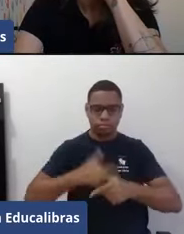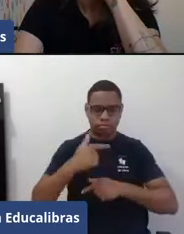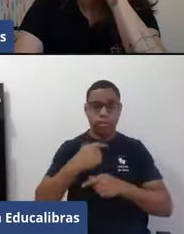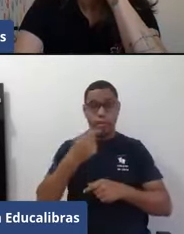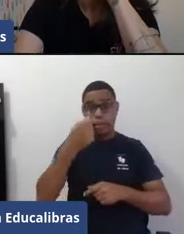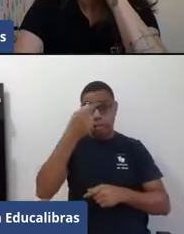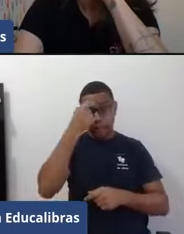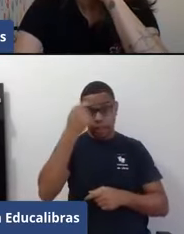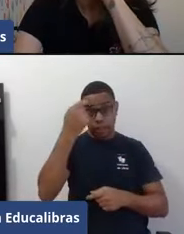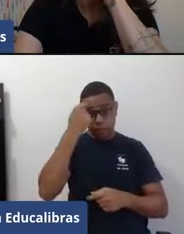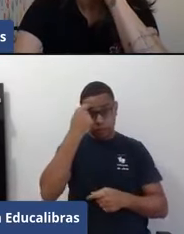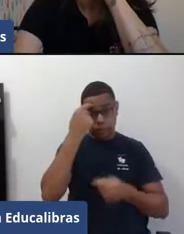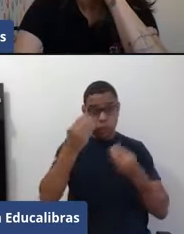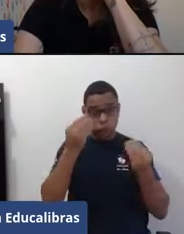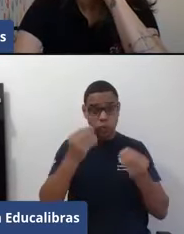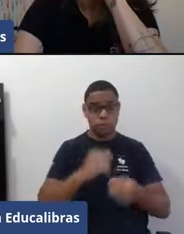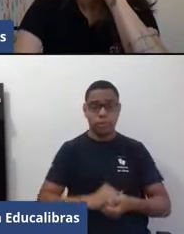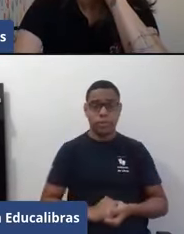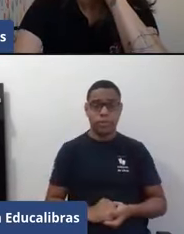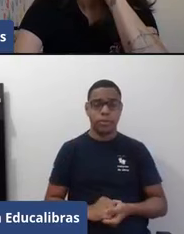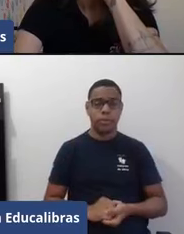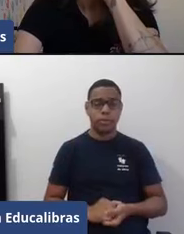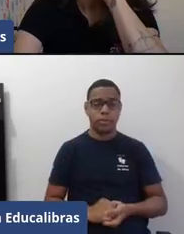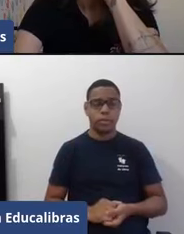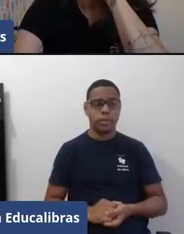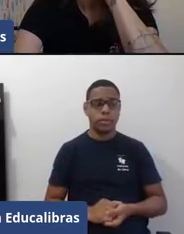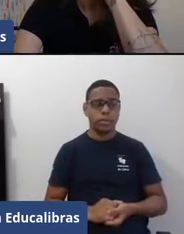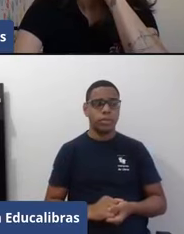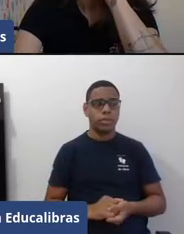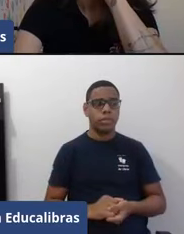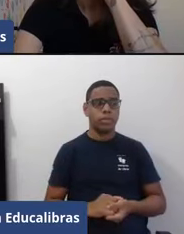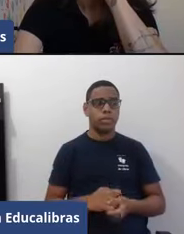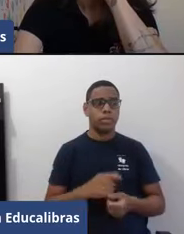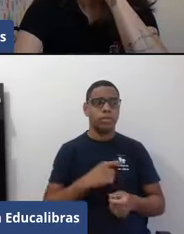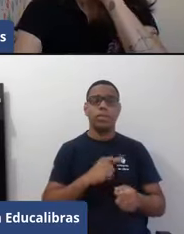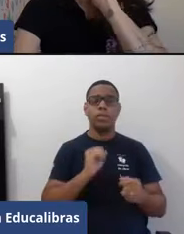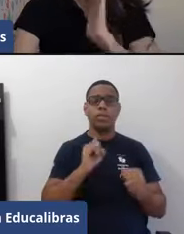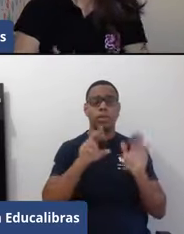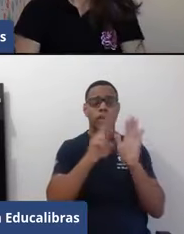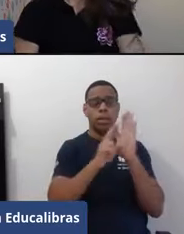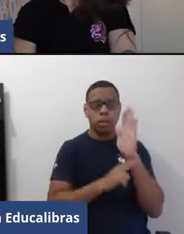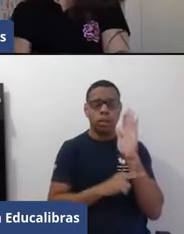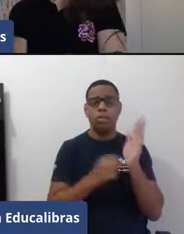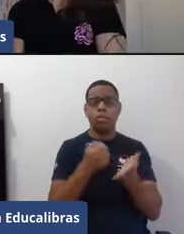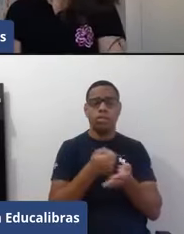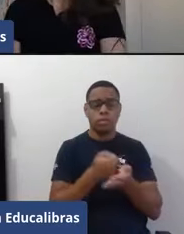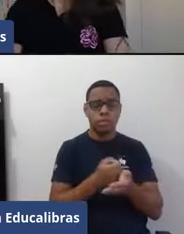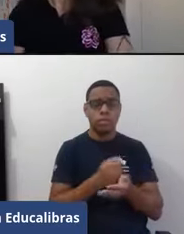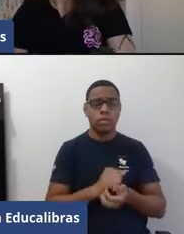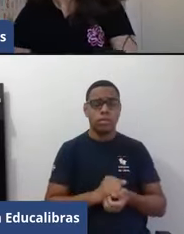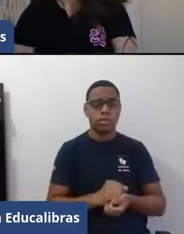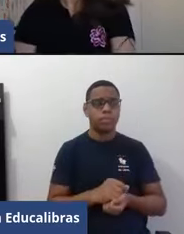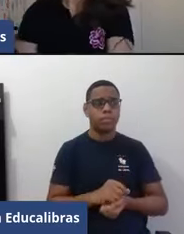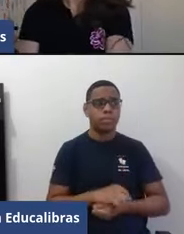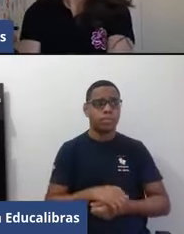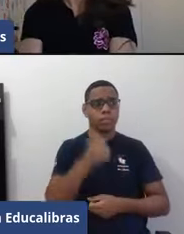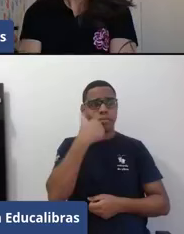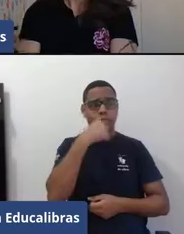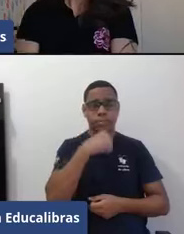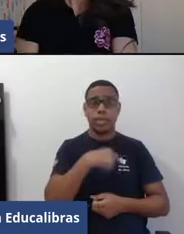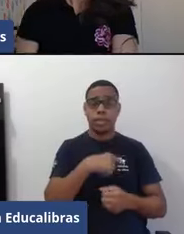psicológico, porque regras é muito ruim para o aluno. Eu estou aprendendo muito com as mães de autistas em